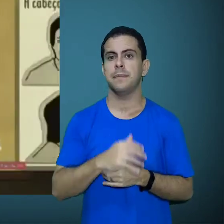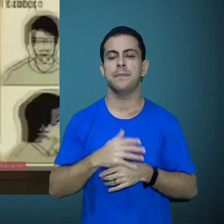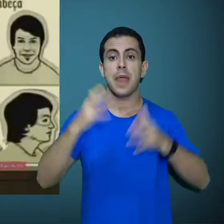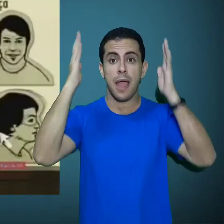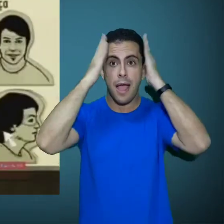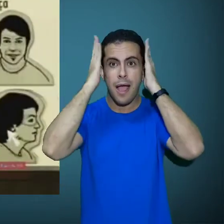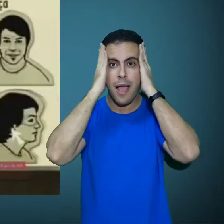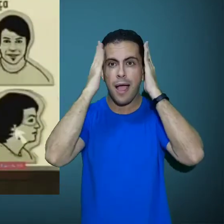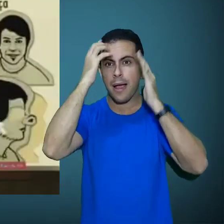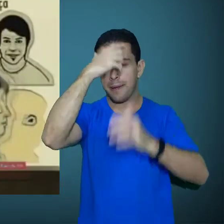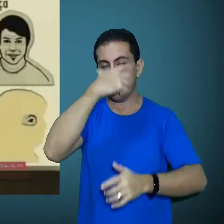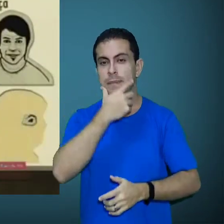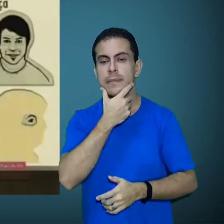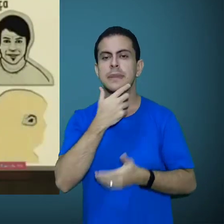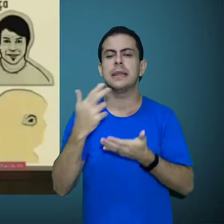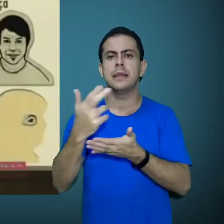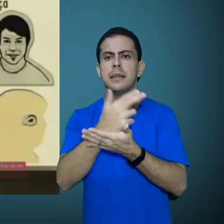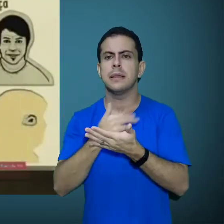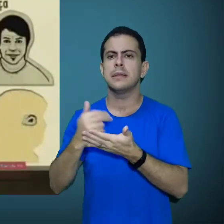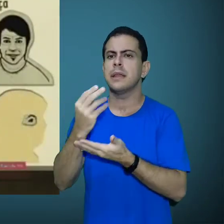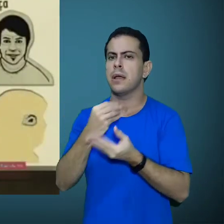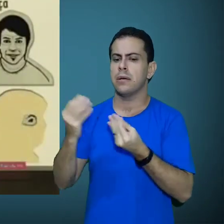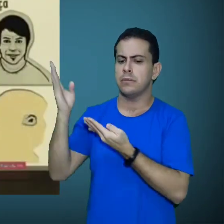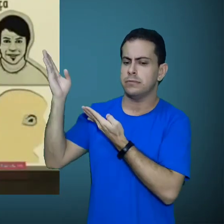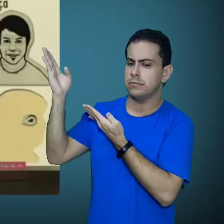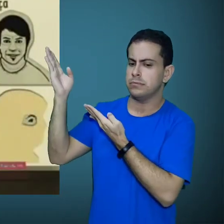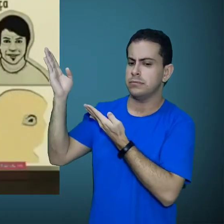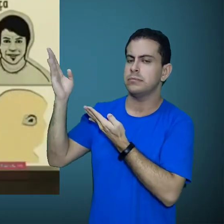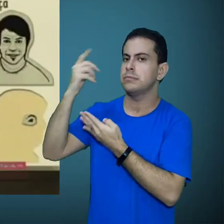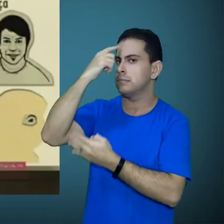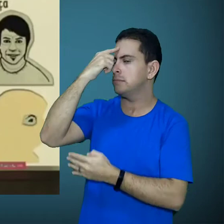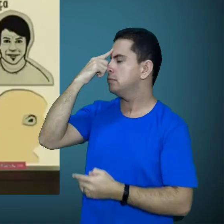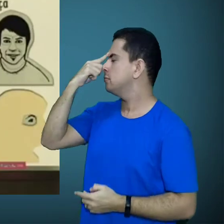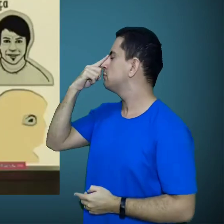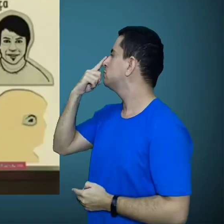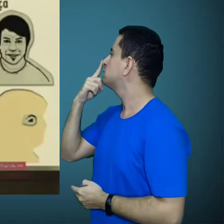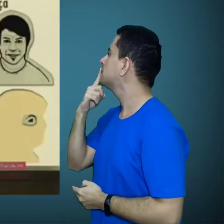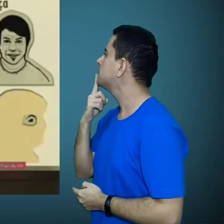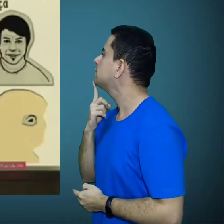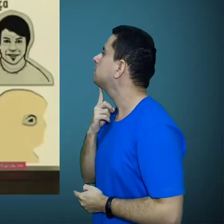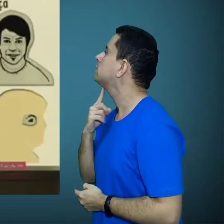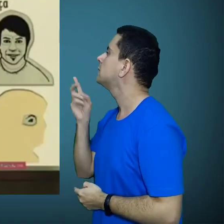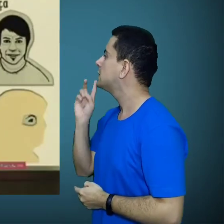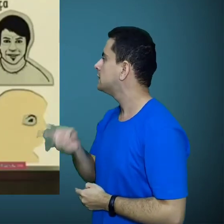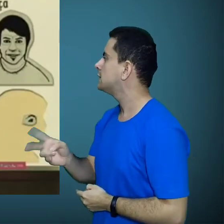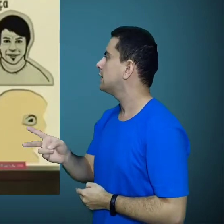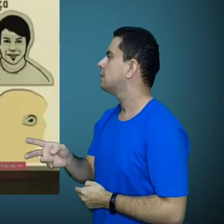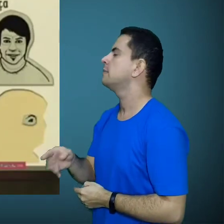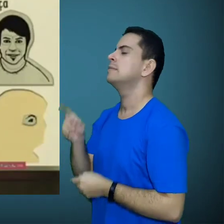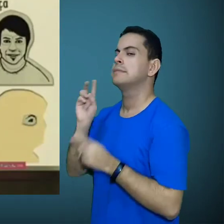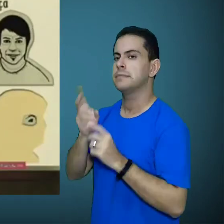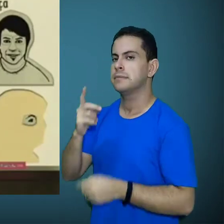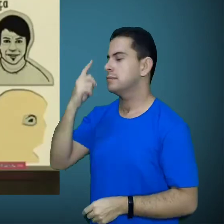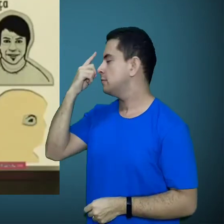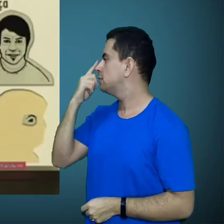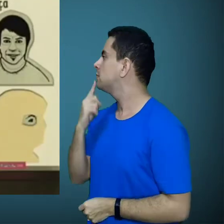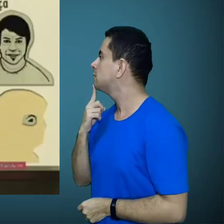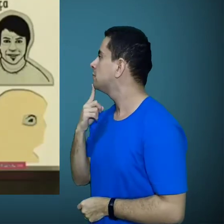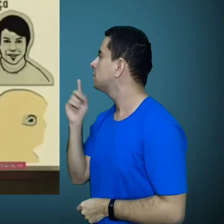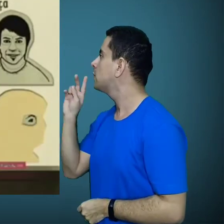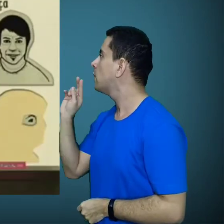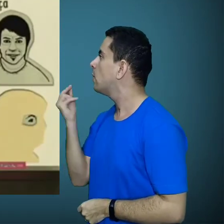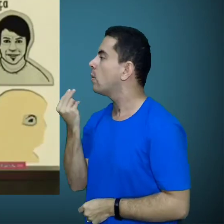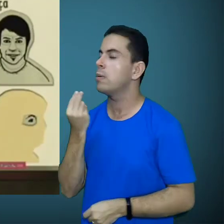Por exemplo, as cabeças humanas podem ser facilmente observadas e reproduzidas de perfil. Então os egípcios sempre as pintavam dessa